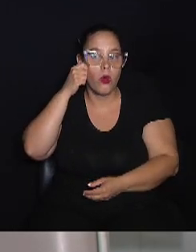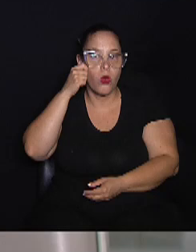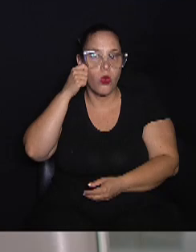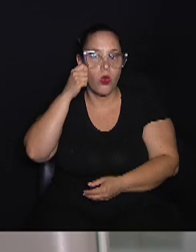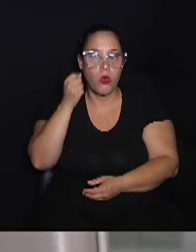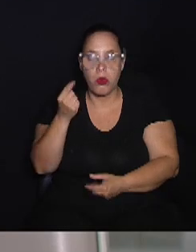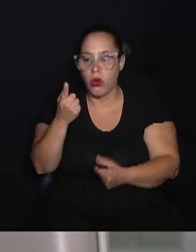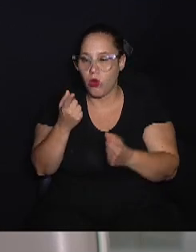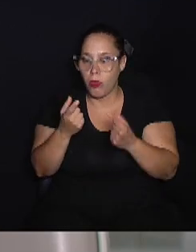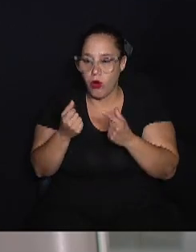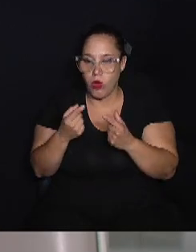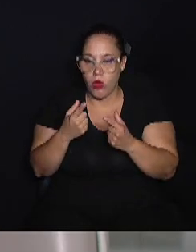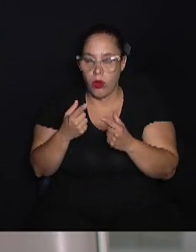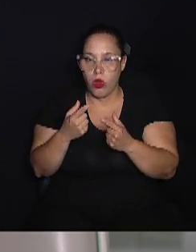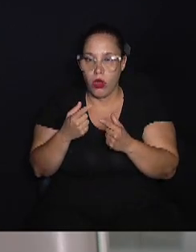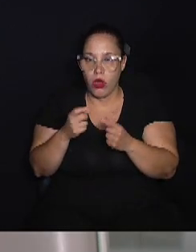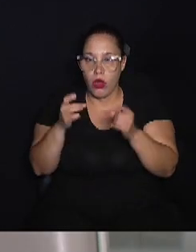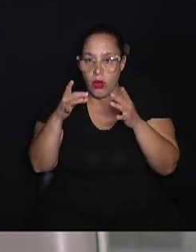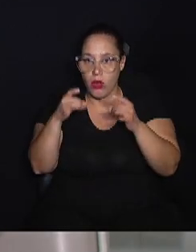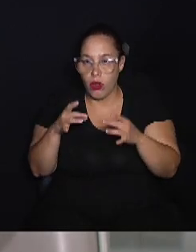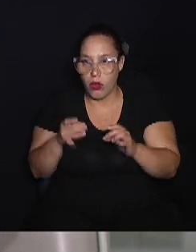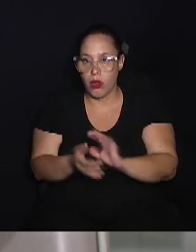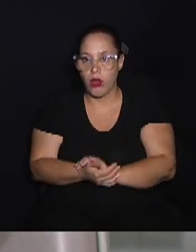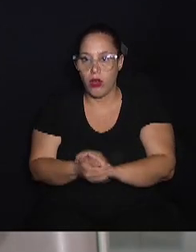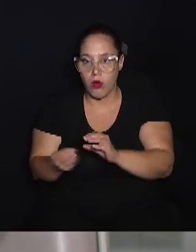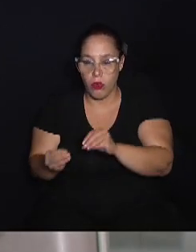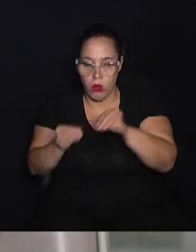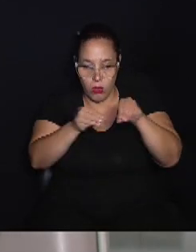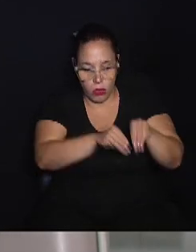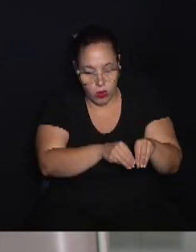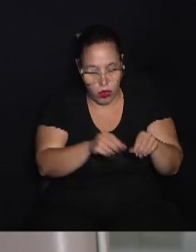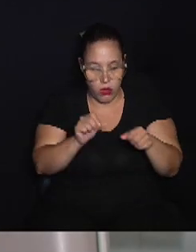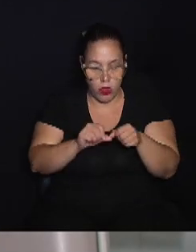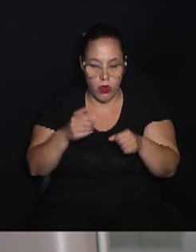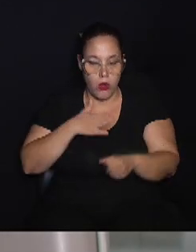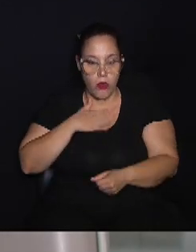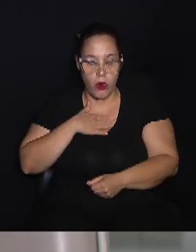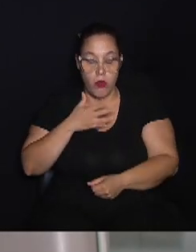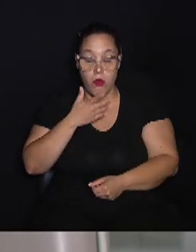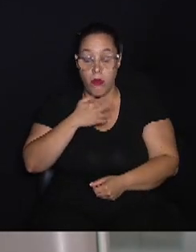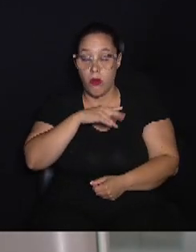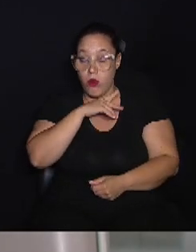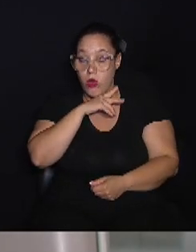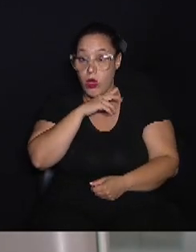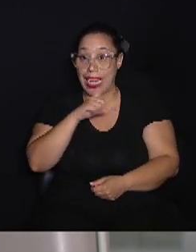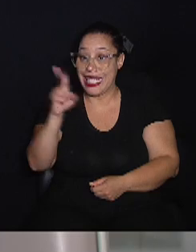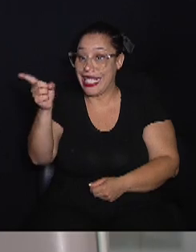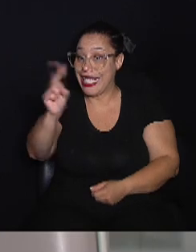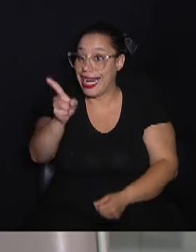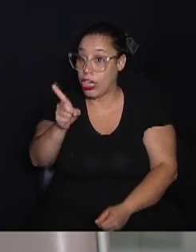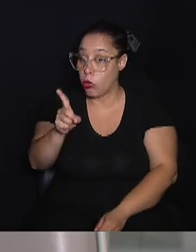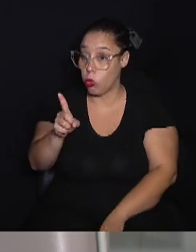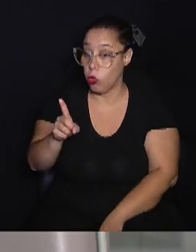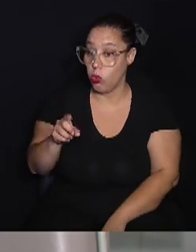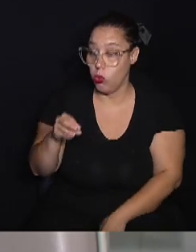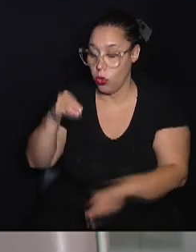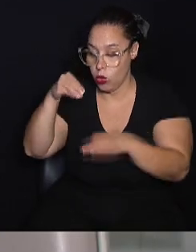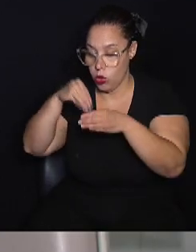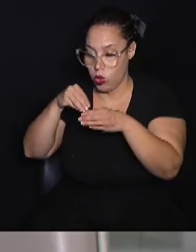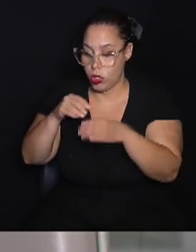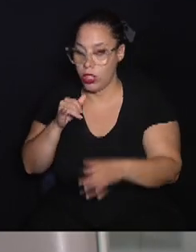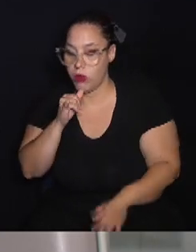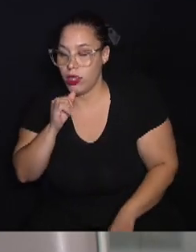alguma coisa em específico vou transferir vou também fazer pro meu animal não então existem enchas por exemplo